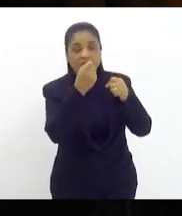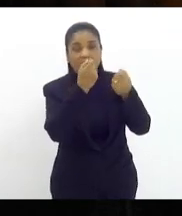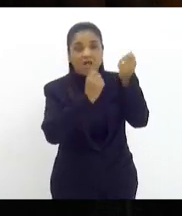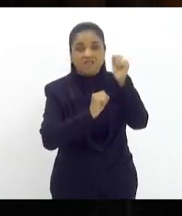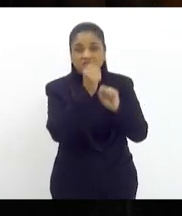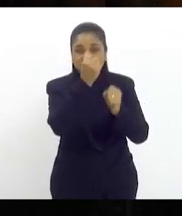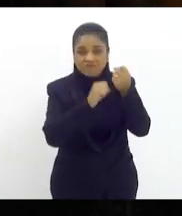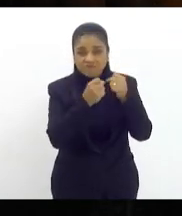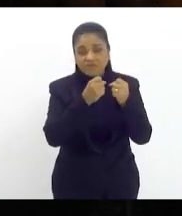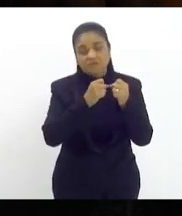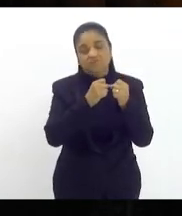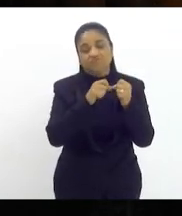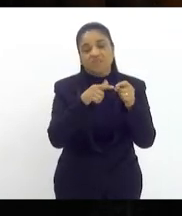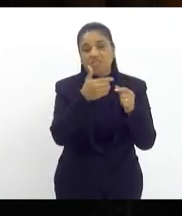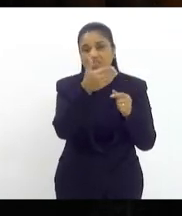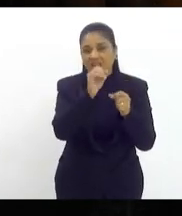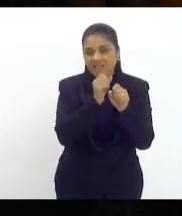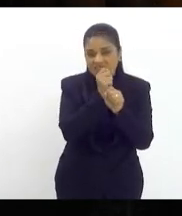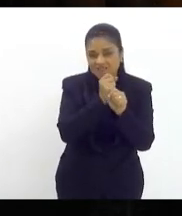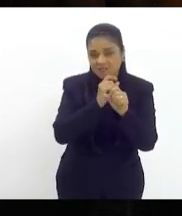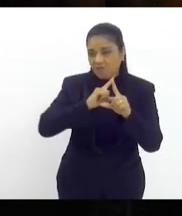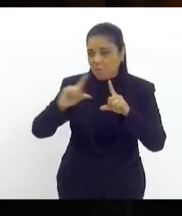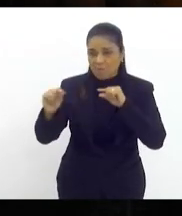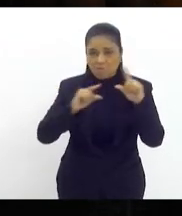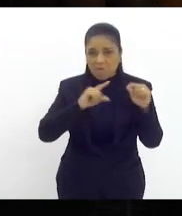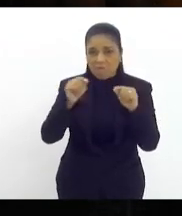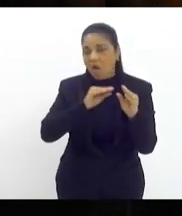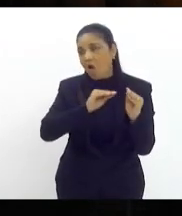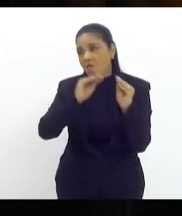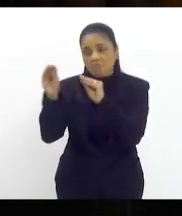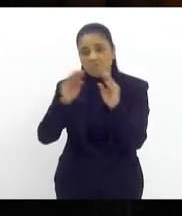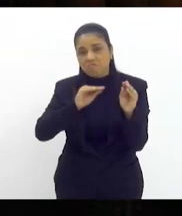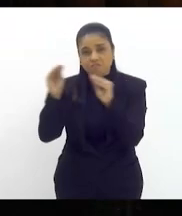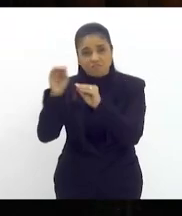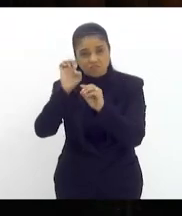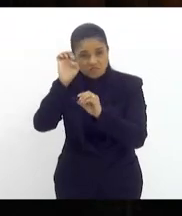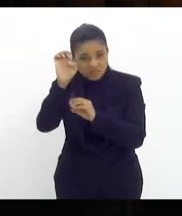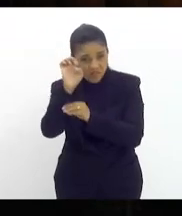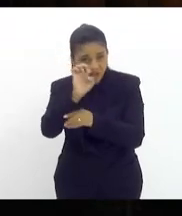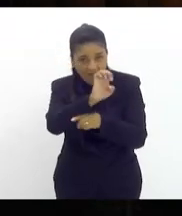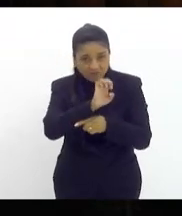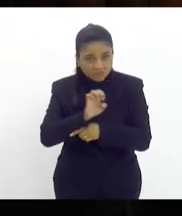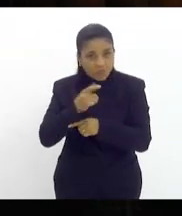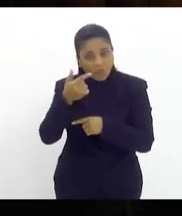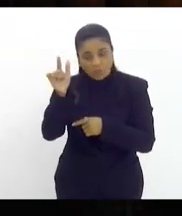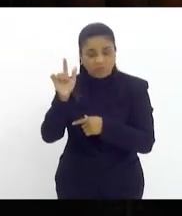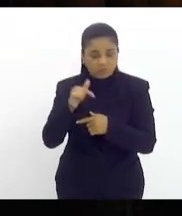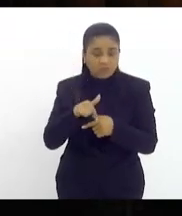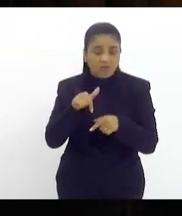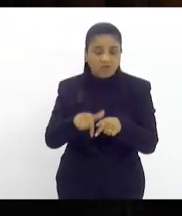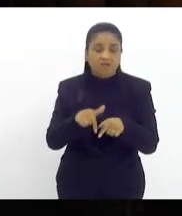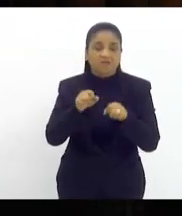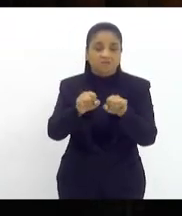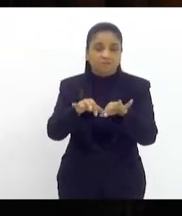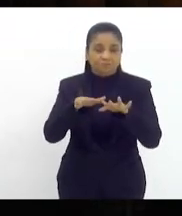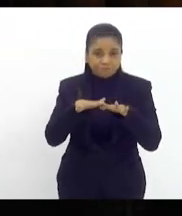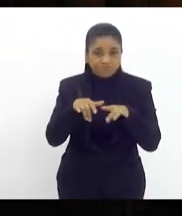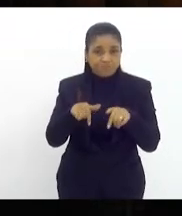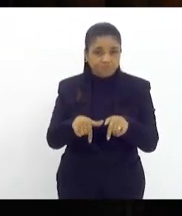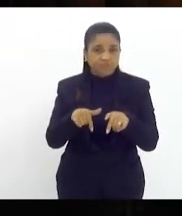últimas décadas isso ainda não está sendo debatido com profundidade por mais que essa casa fale do polo